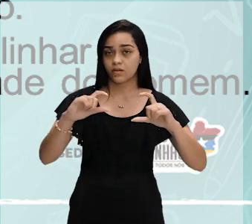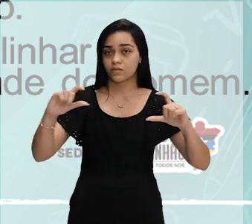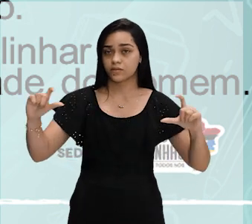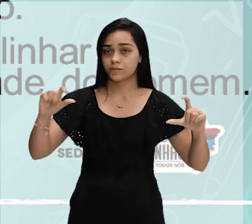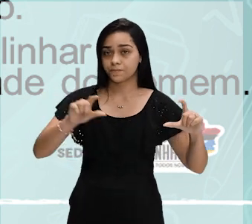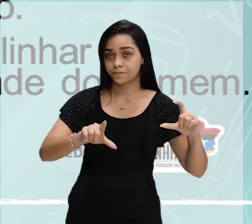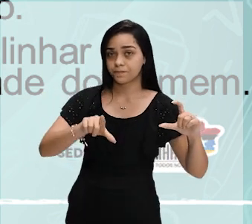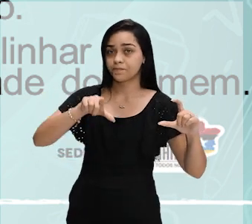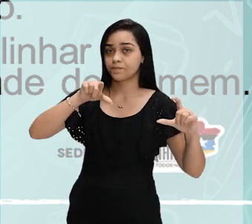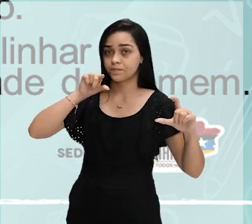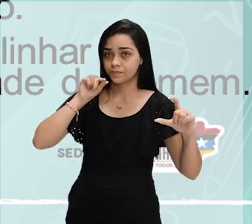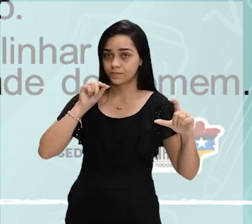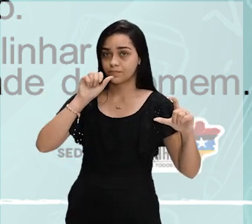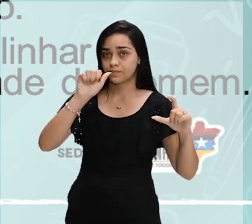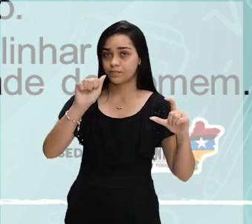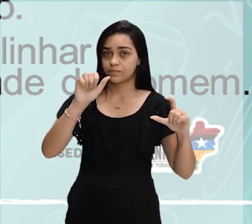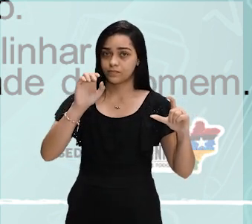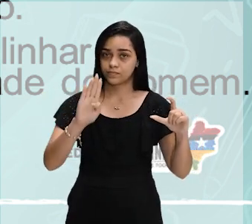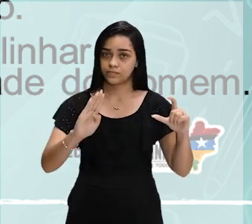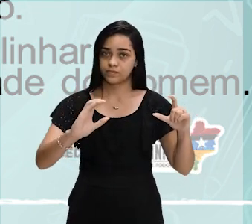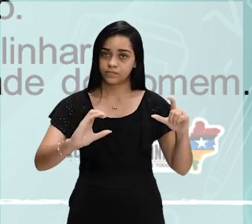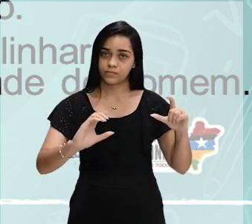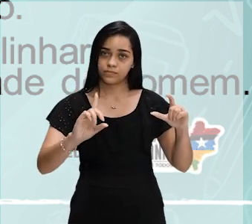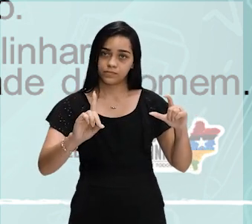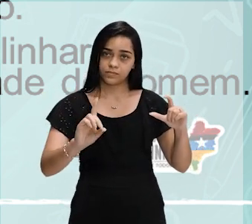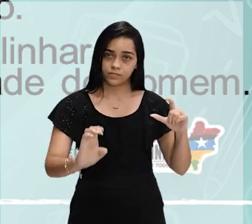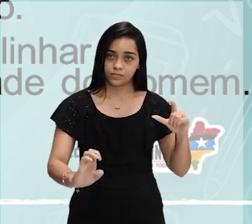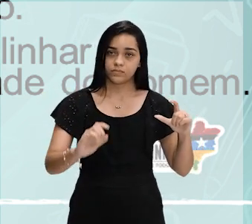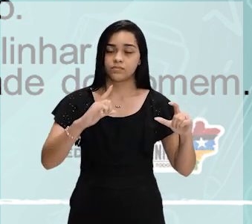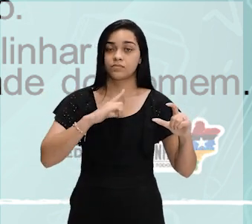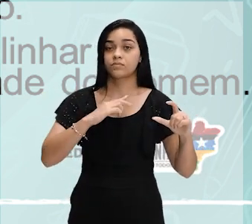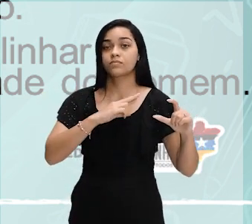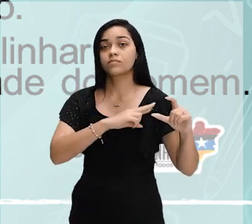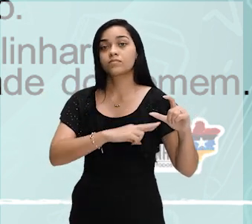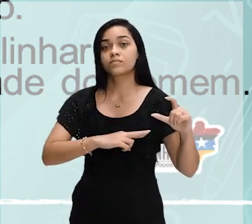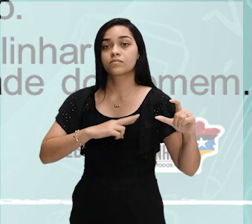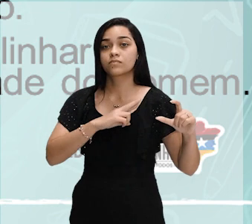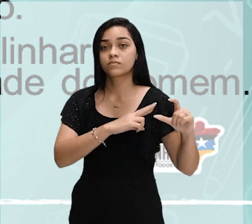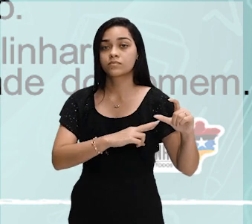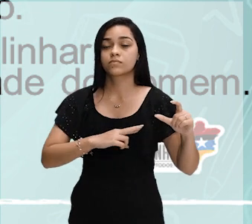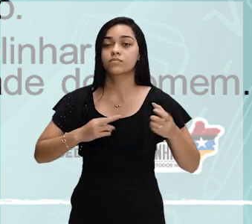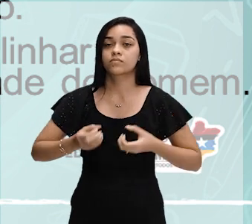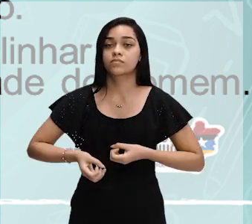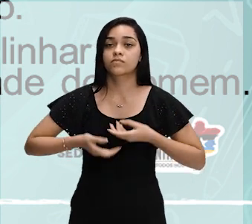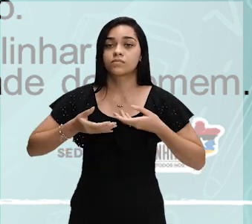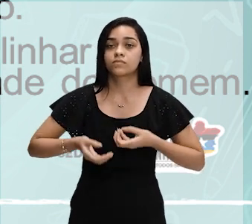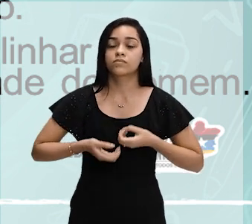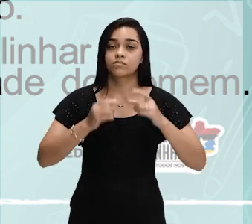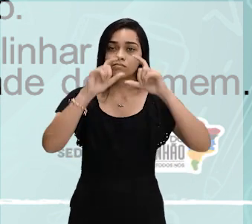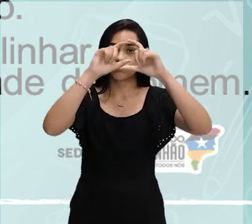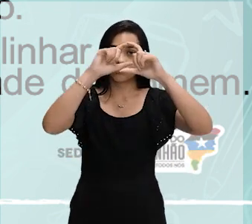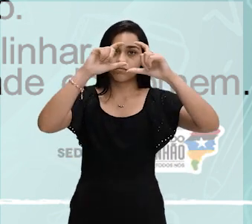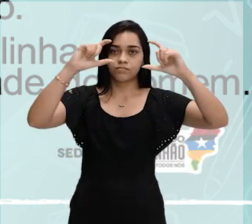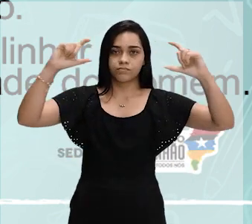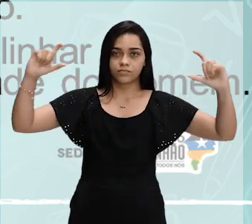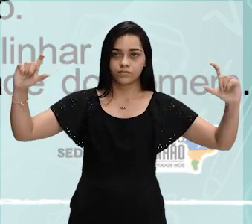Assinale a alternativa que considera o clima romântico expresso nos versos